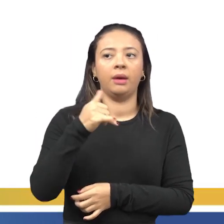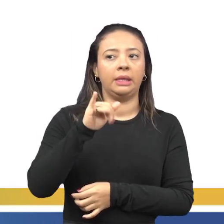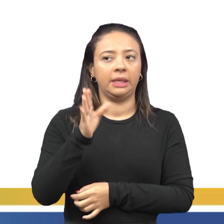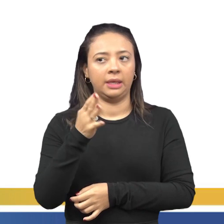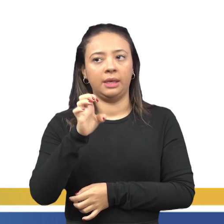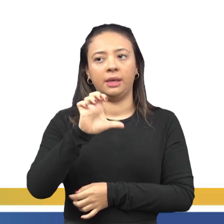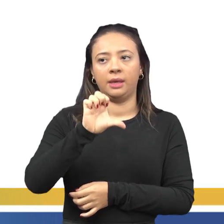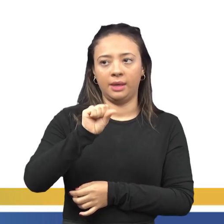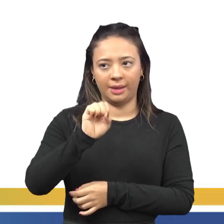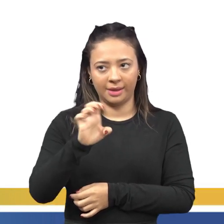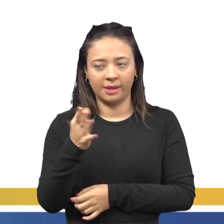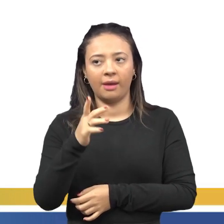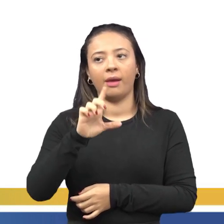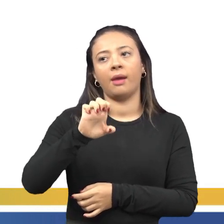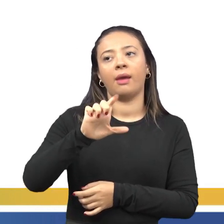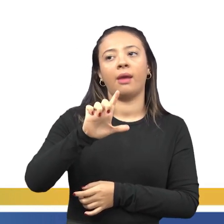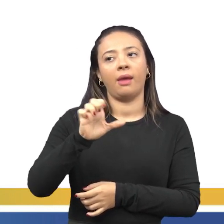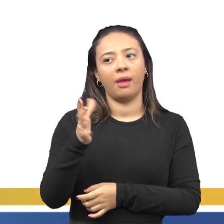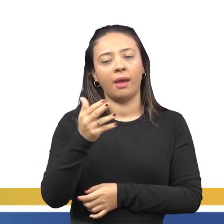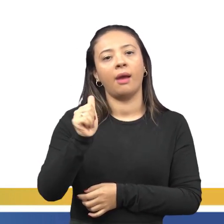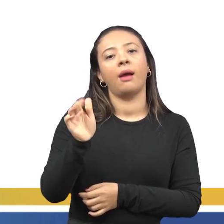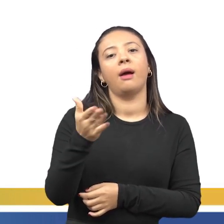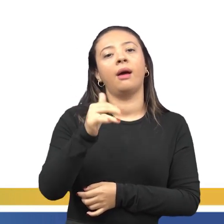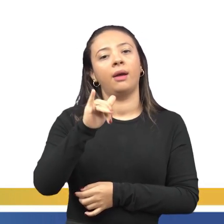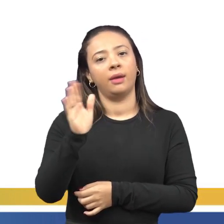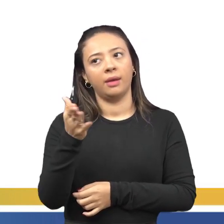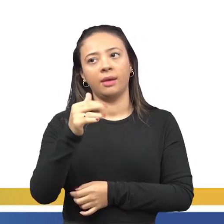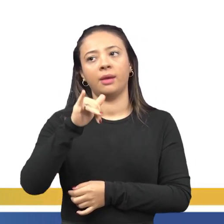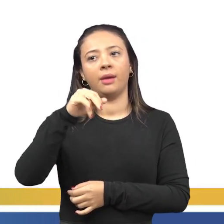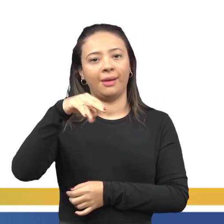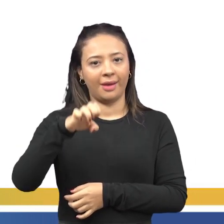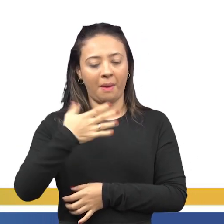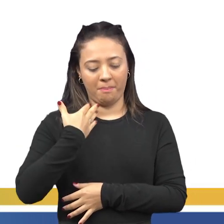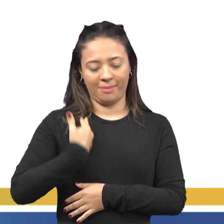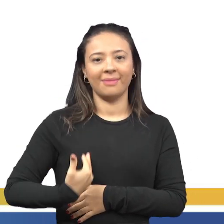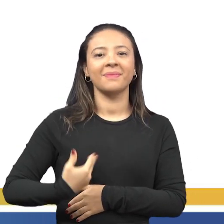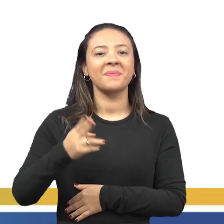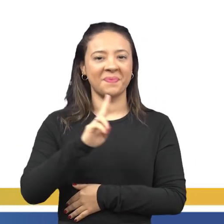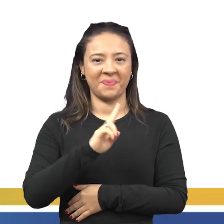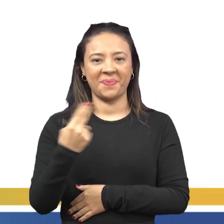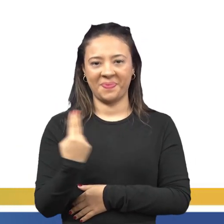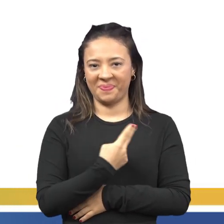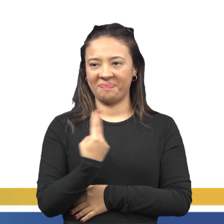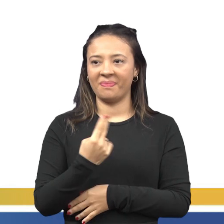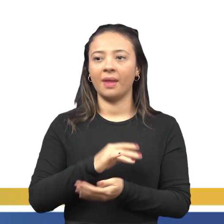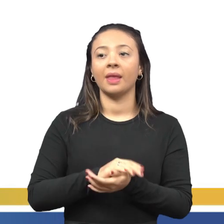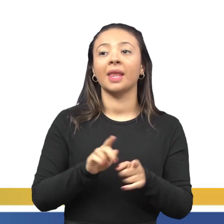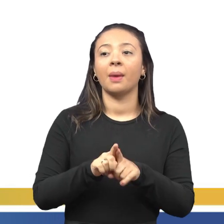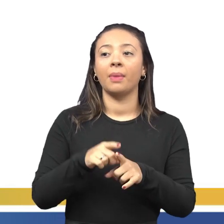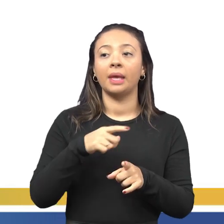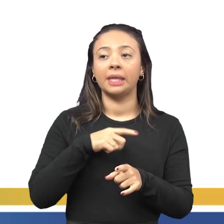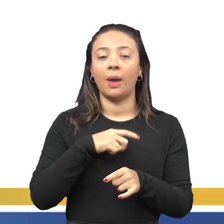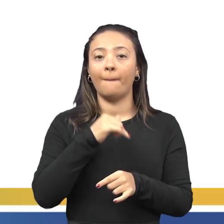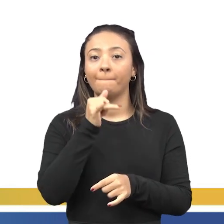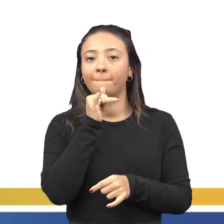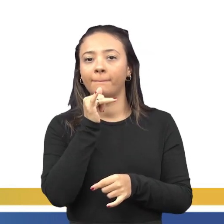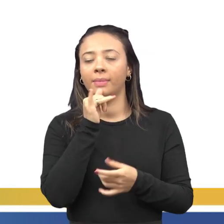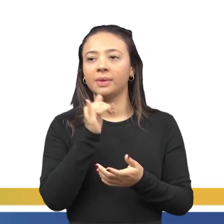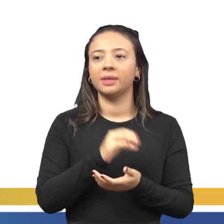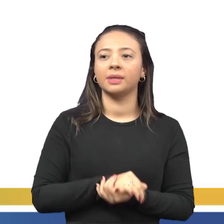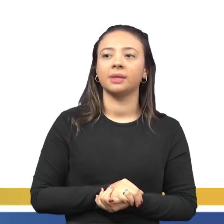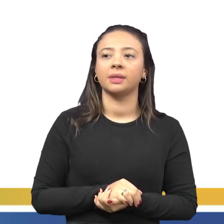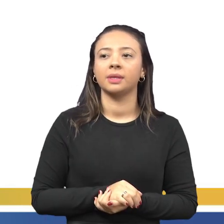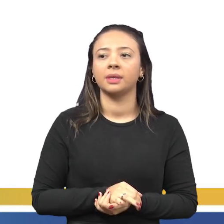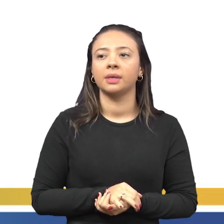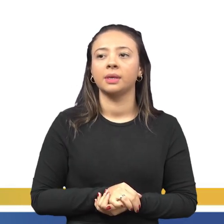R-H-I-S-L-A-I-N-E, certo? E aí formamos meu nome, Gislaine. E também para a pronunciação tem um trava-línguas que pode me ajudar a exercitar a